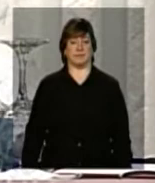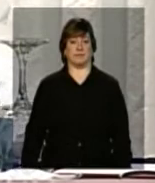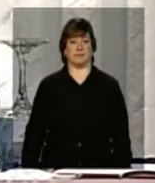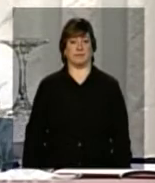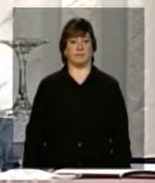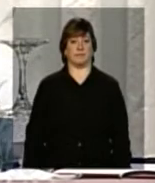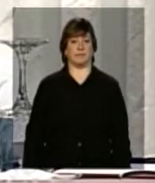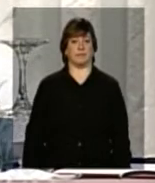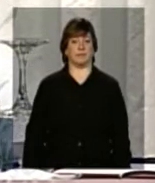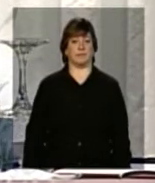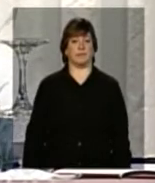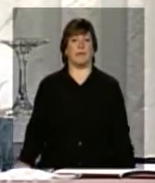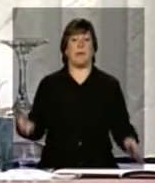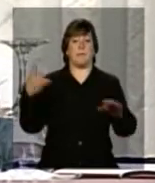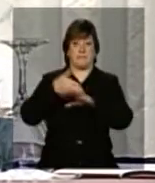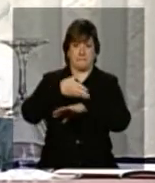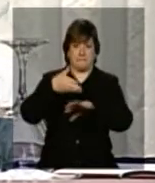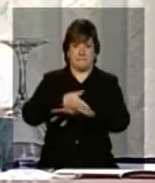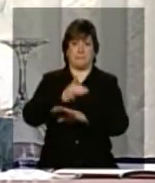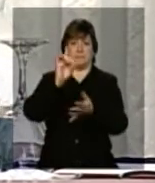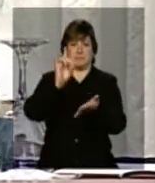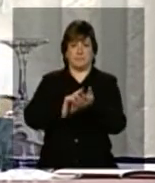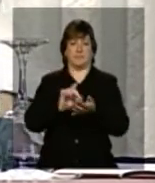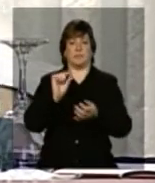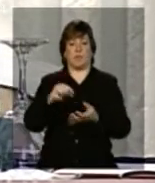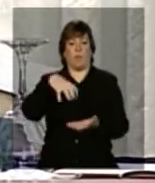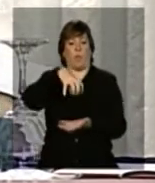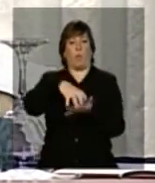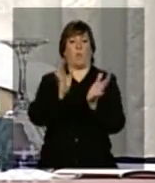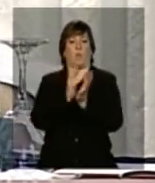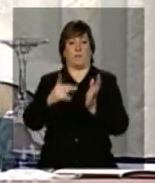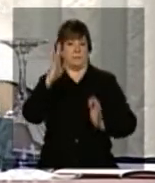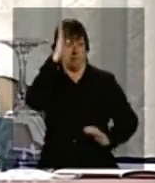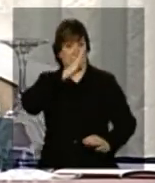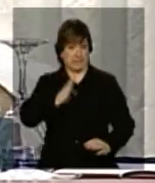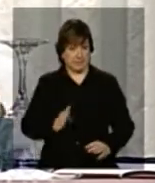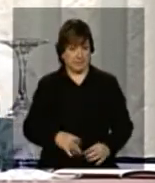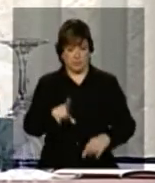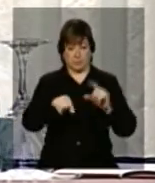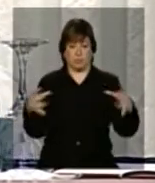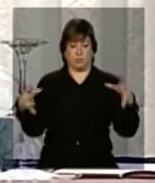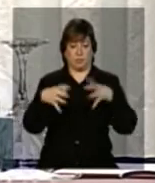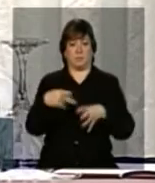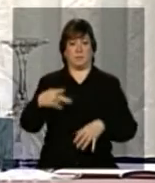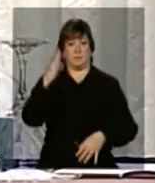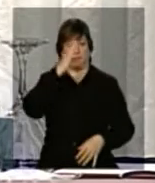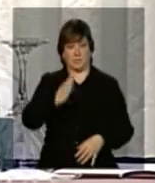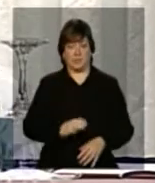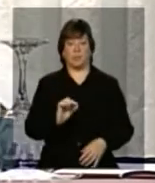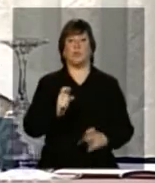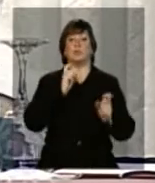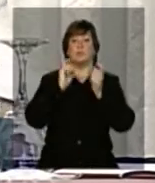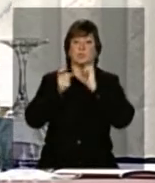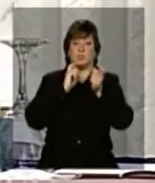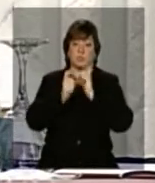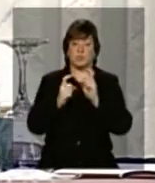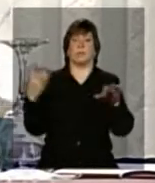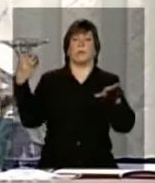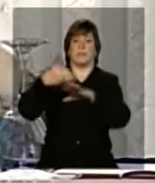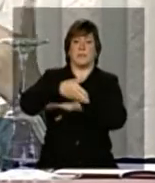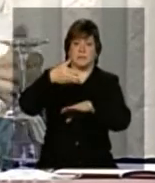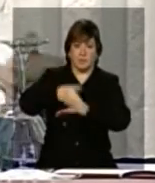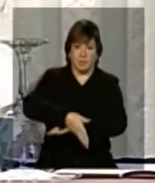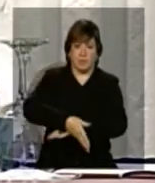a participação efetiva da delegação brasileira, que discutiu e